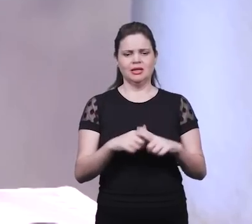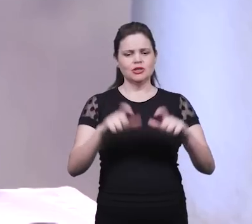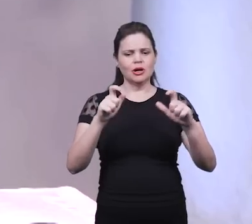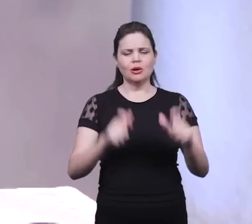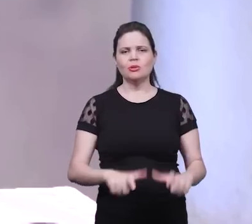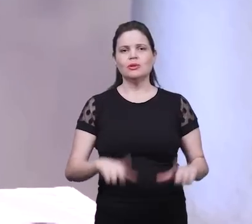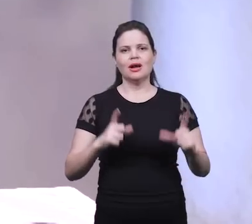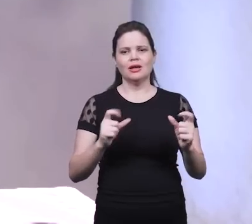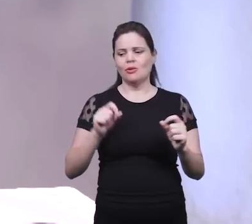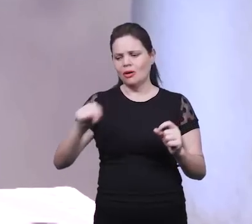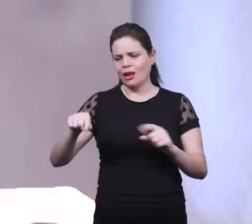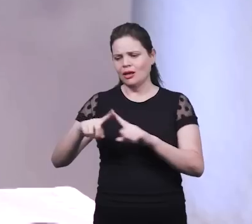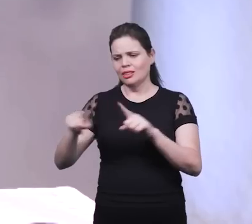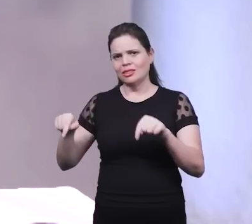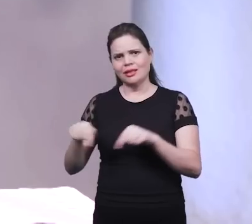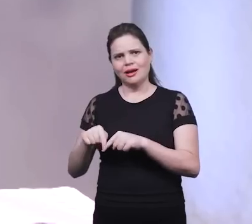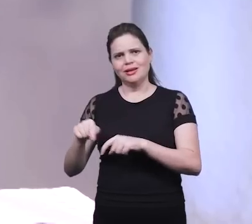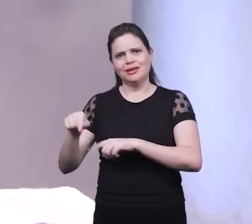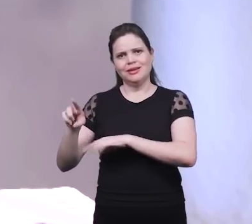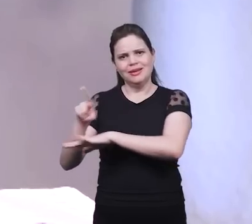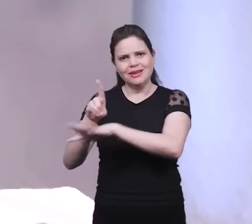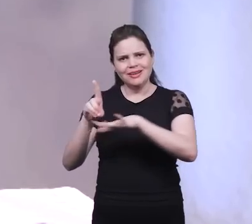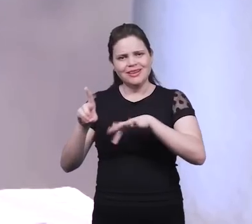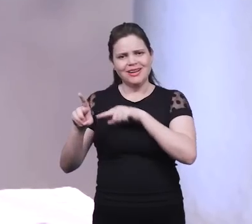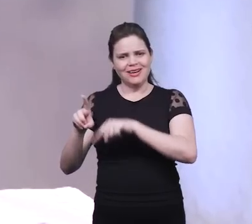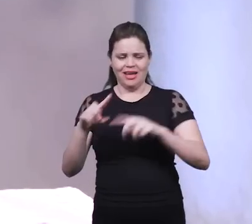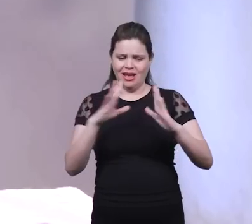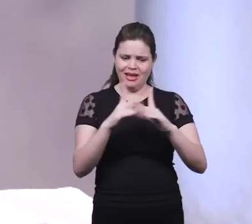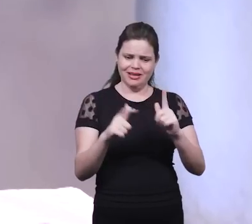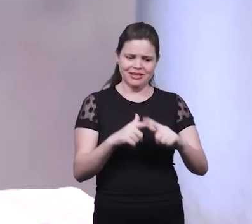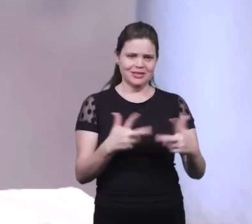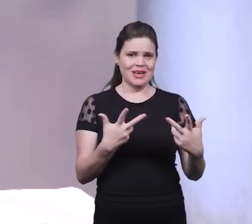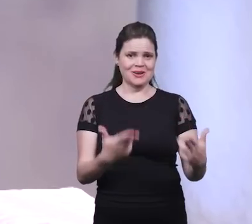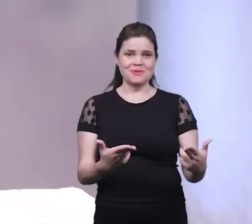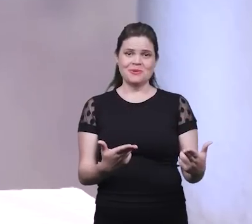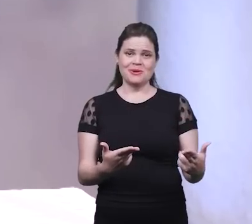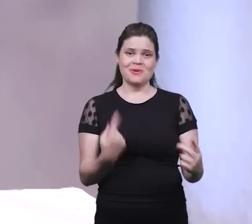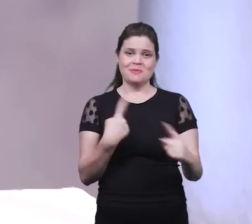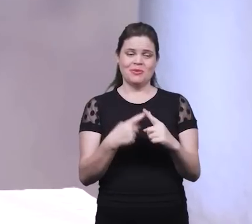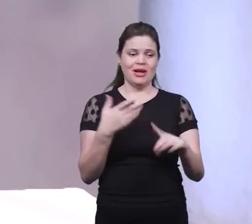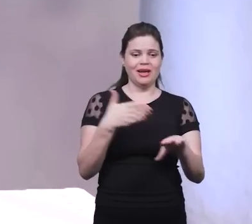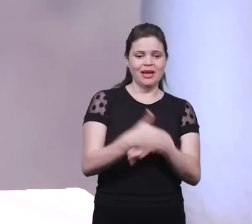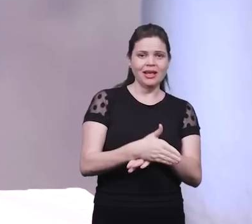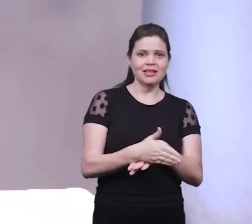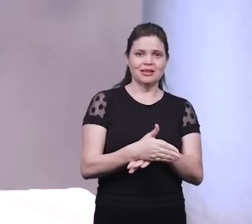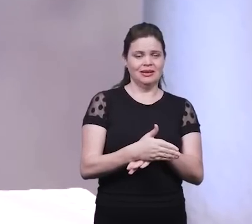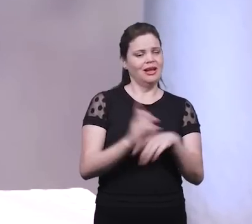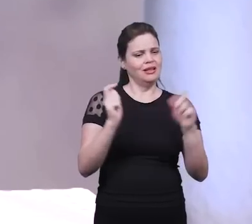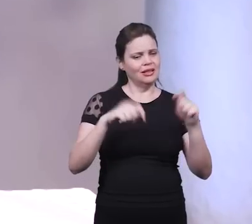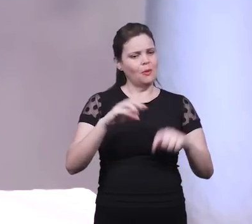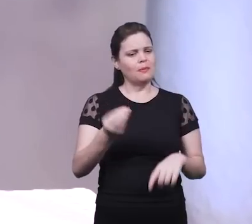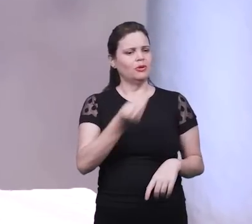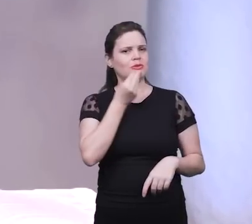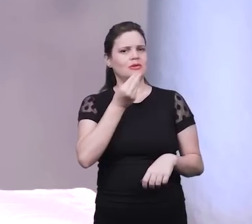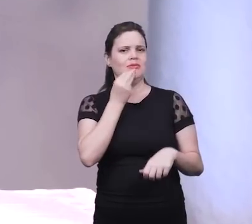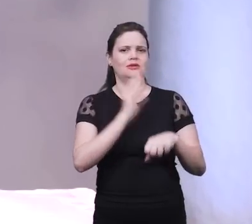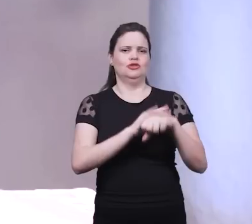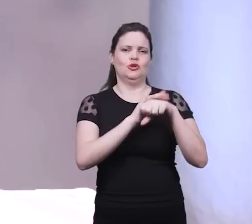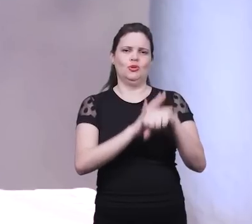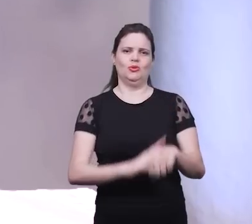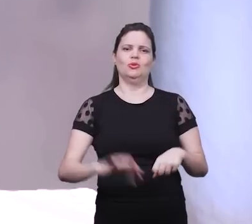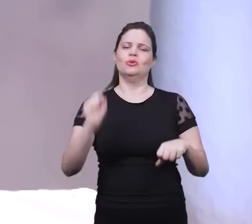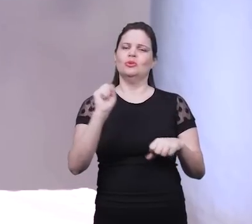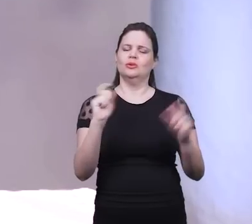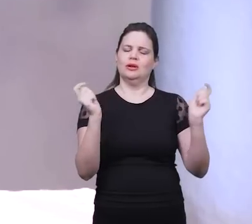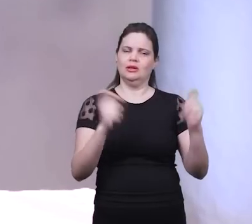muitas maravilhas e abre portas. O homem se achava enfermo. Agora, uma coisa é certa, Jesus falou, você quer ficar